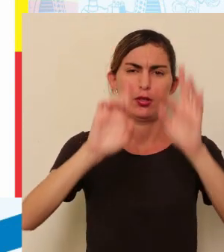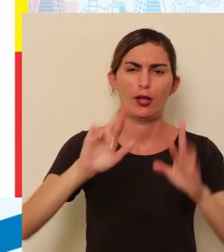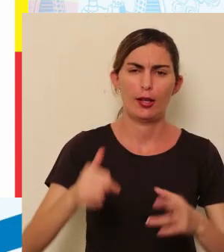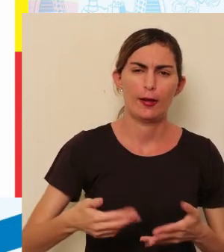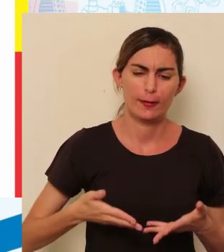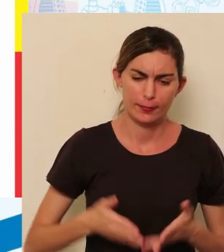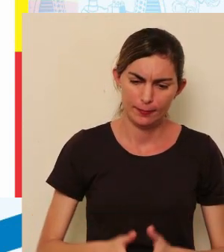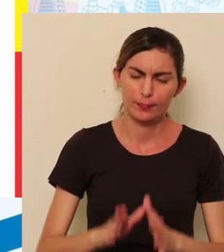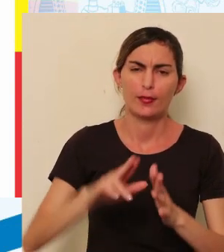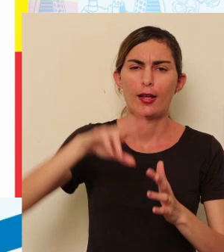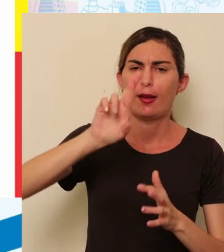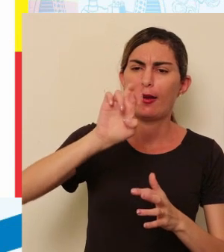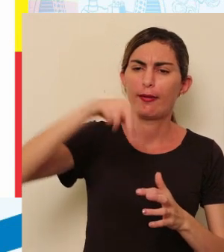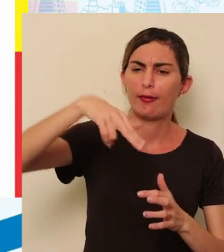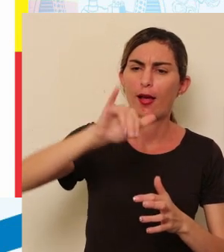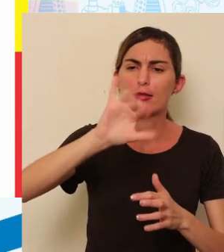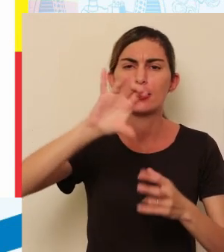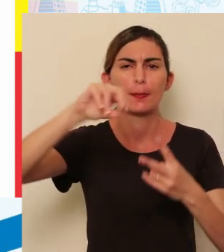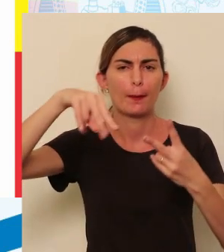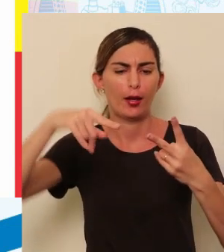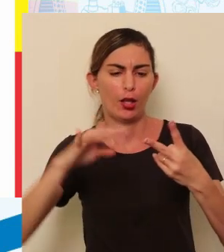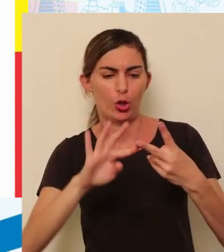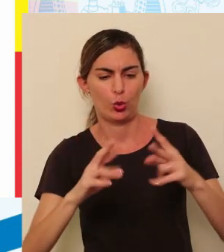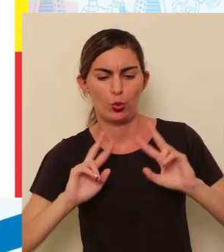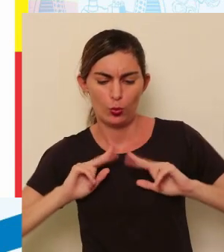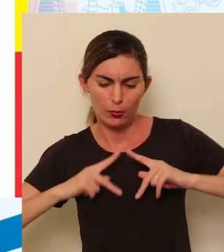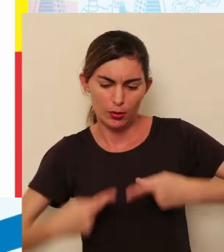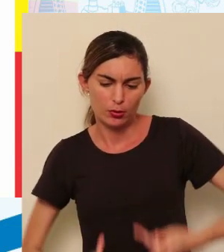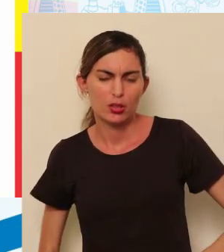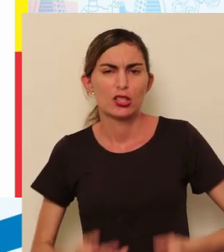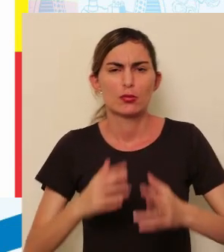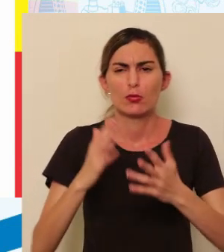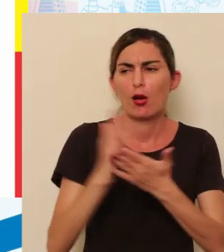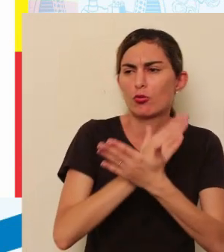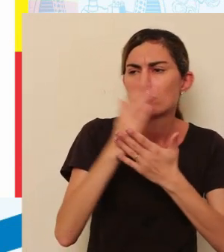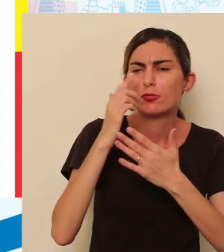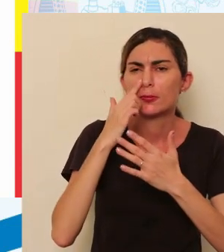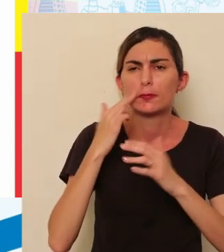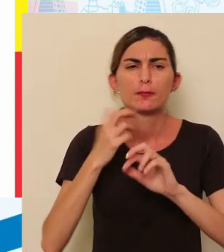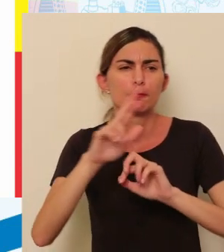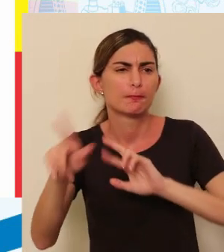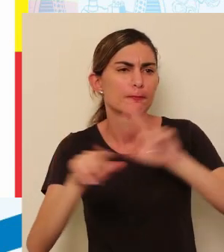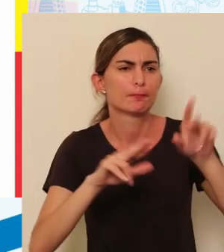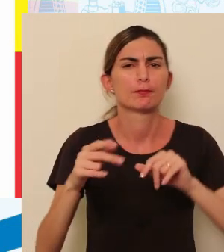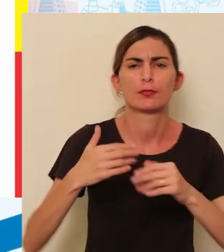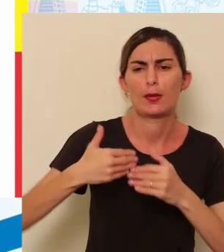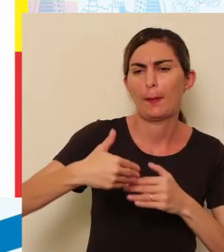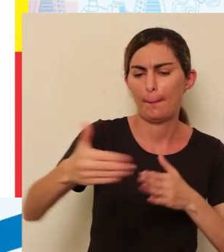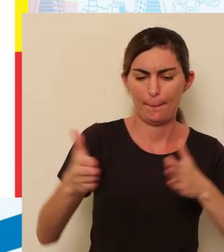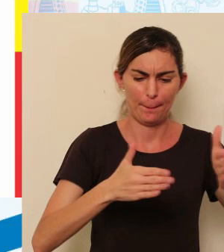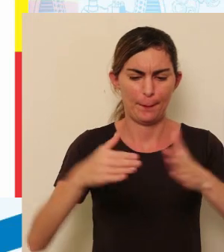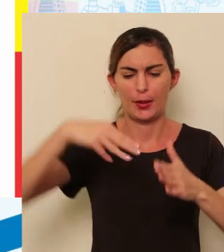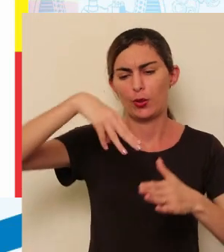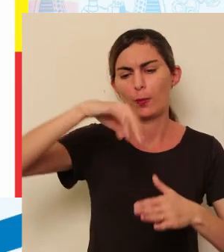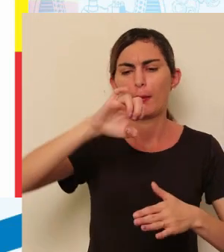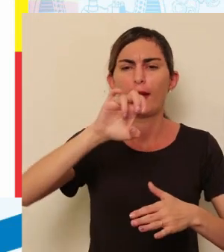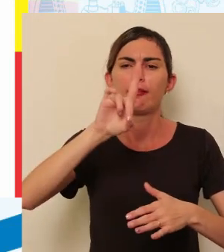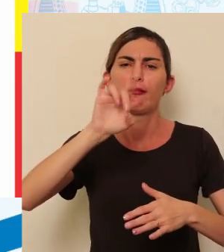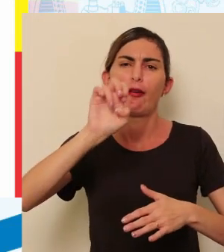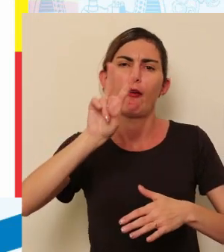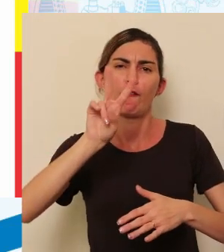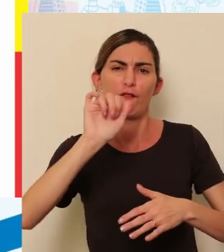vem o Renascimento, o humanismo. Foram alguns desses eventos que vão dando fim ao período medieval,